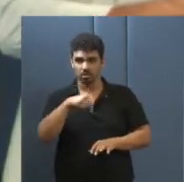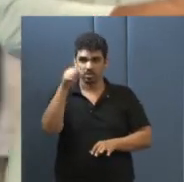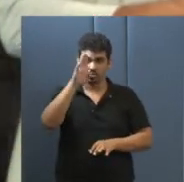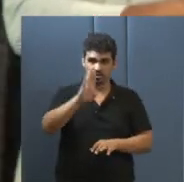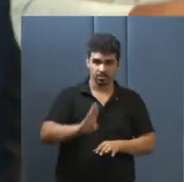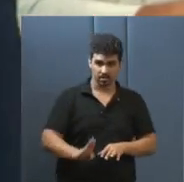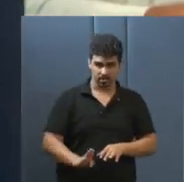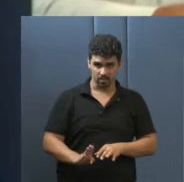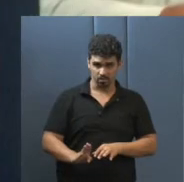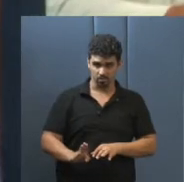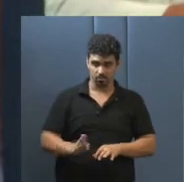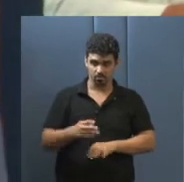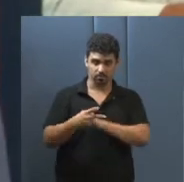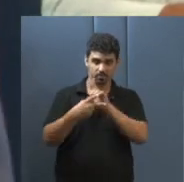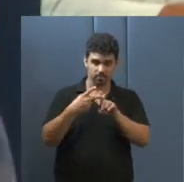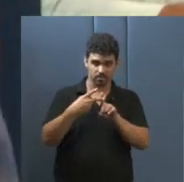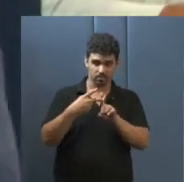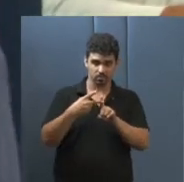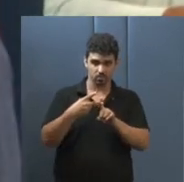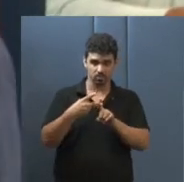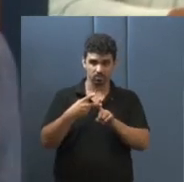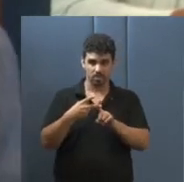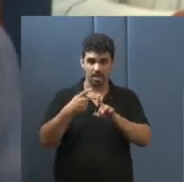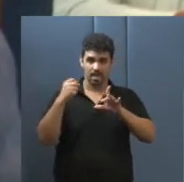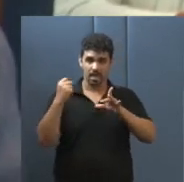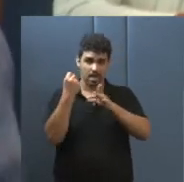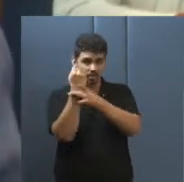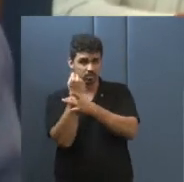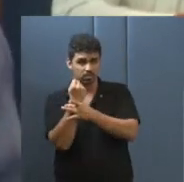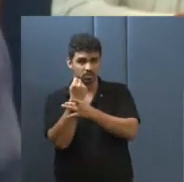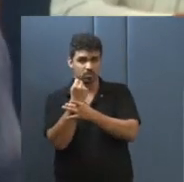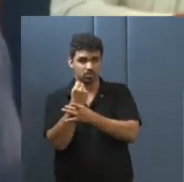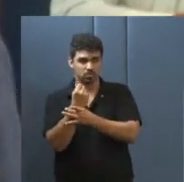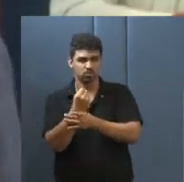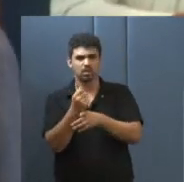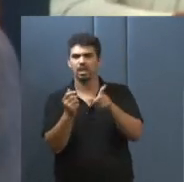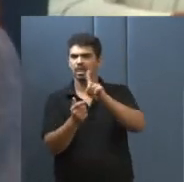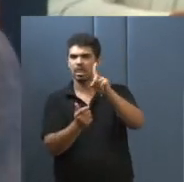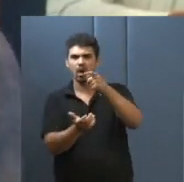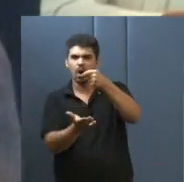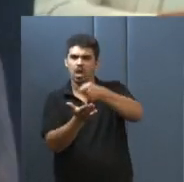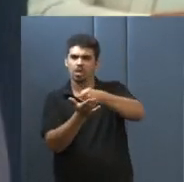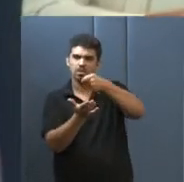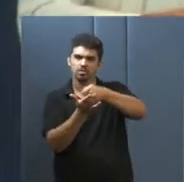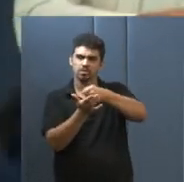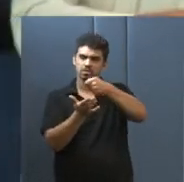E segundo, se as garantias não exigidas